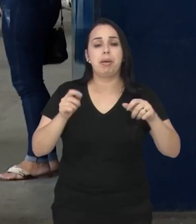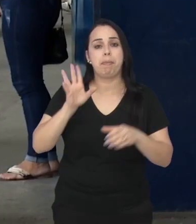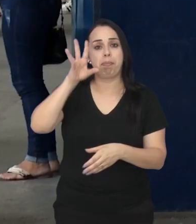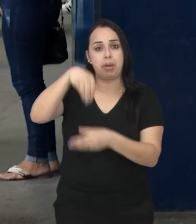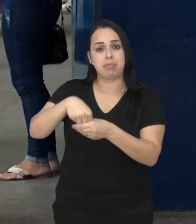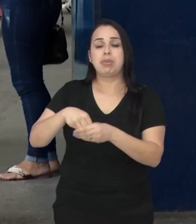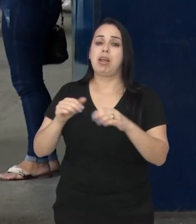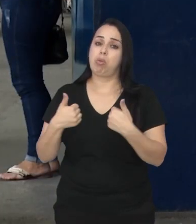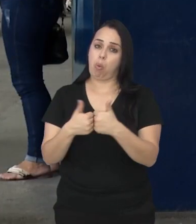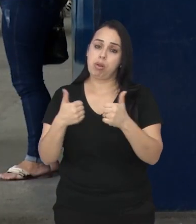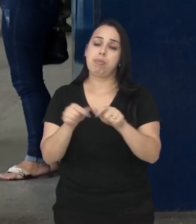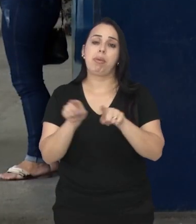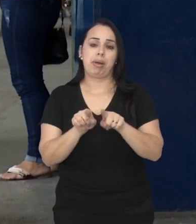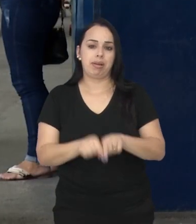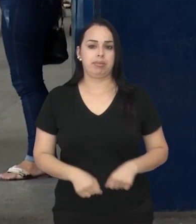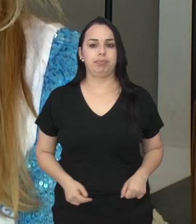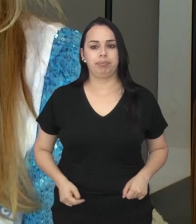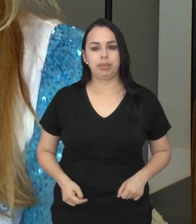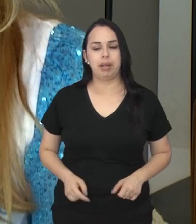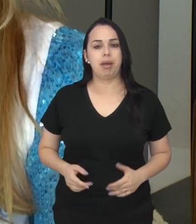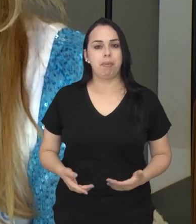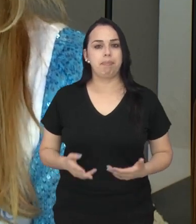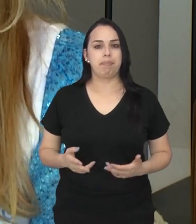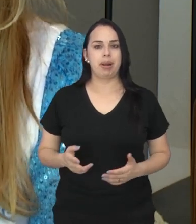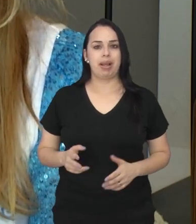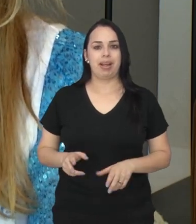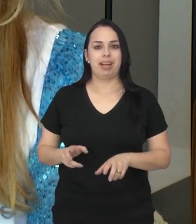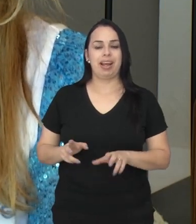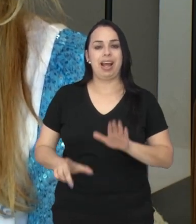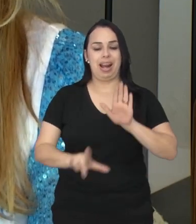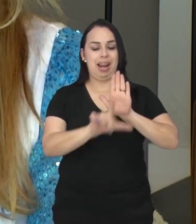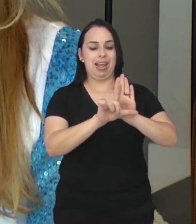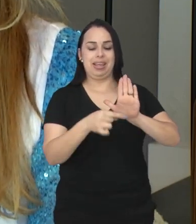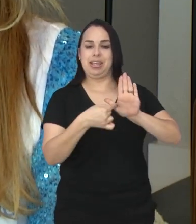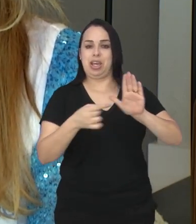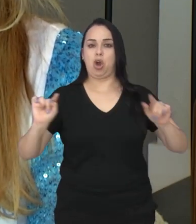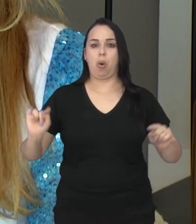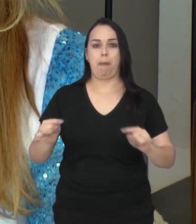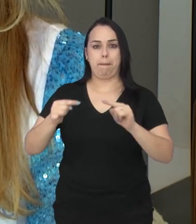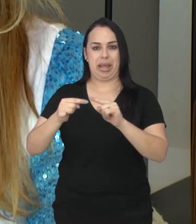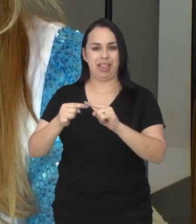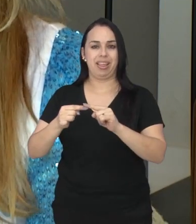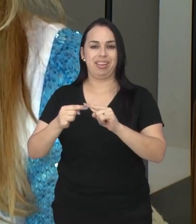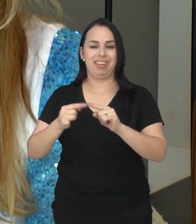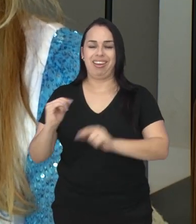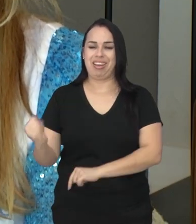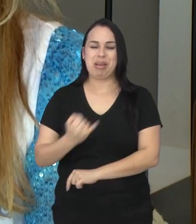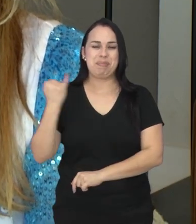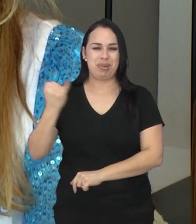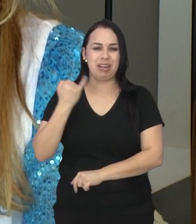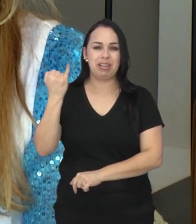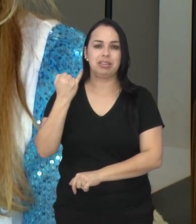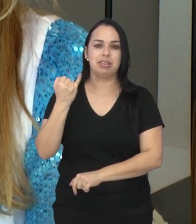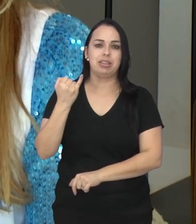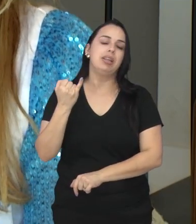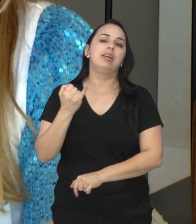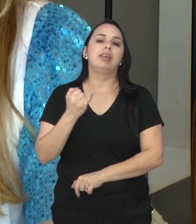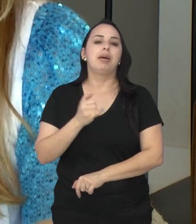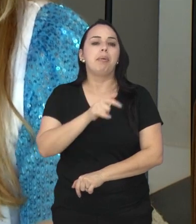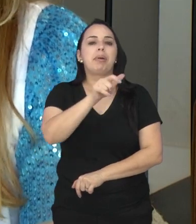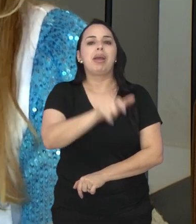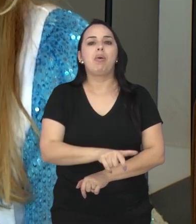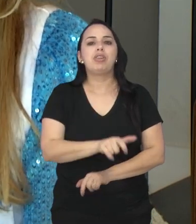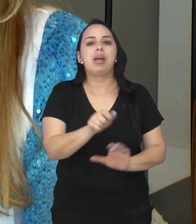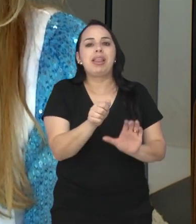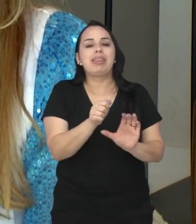sociedade, inclusive no transporte público. A identificação dessa lei é importante, porque o autista ele